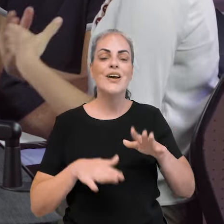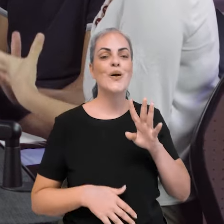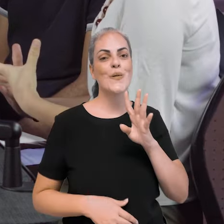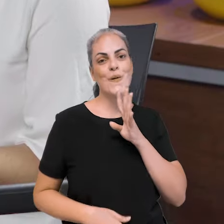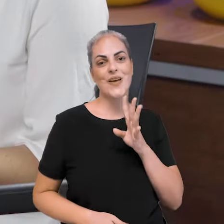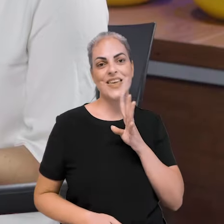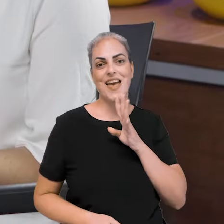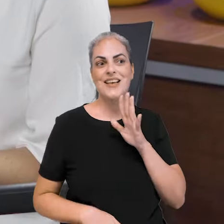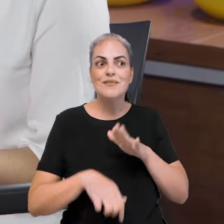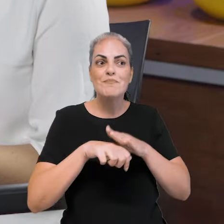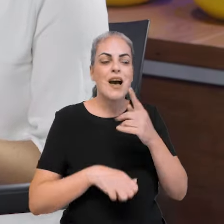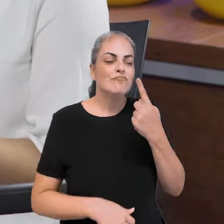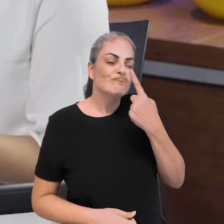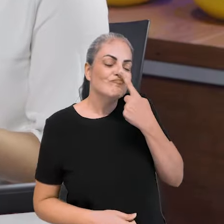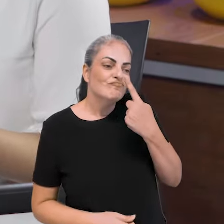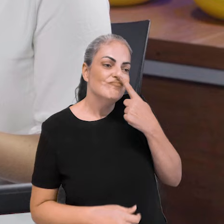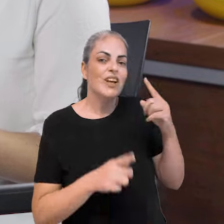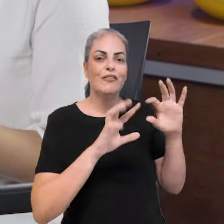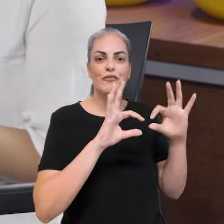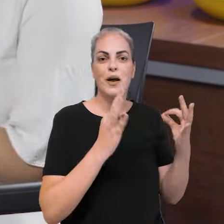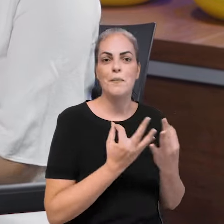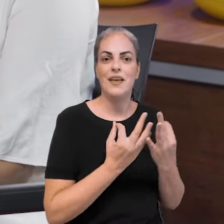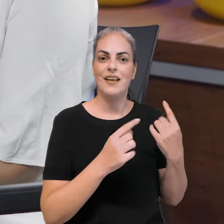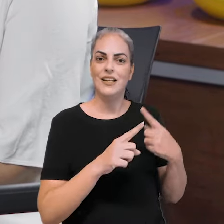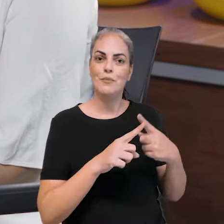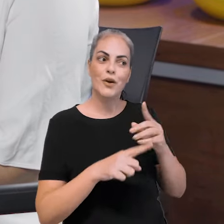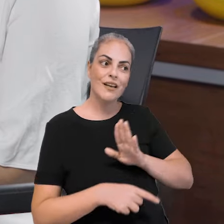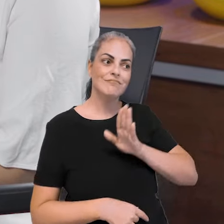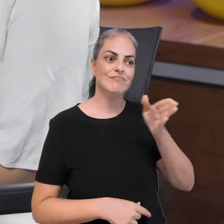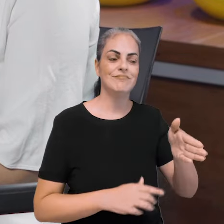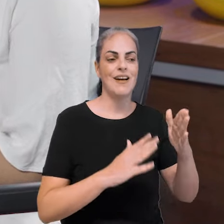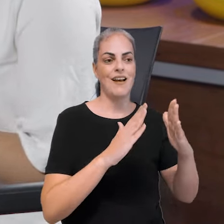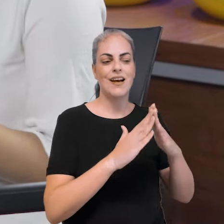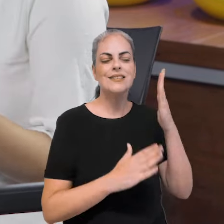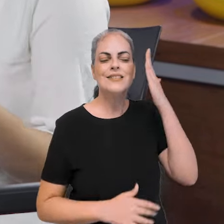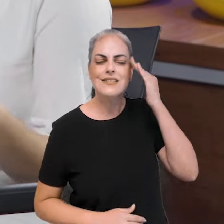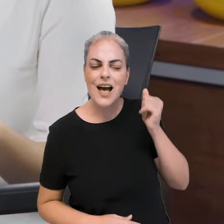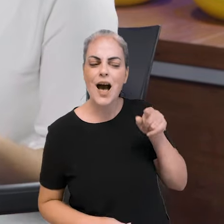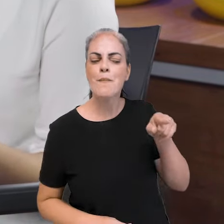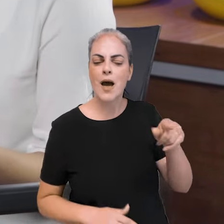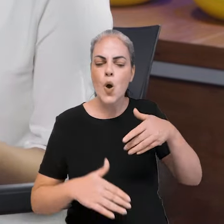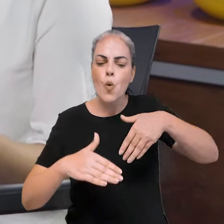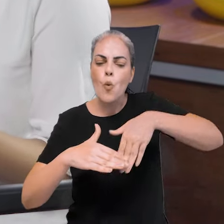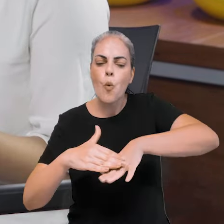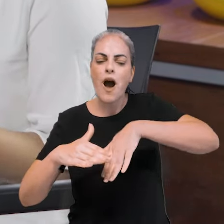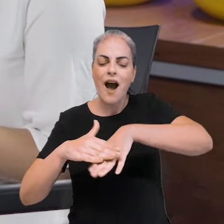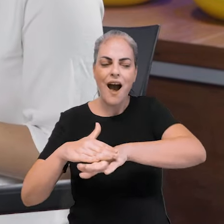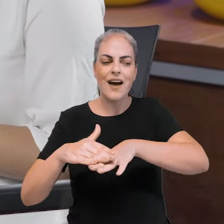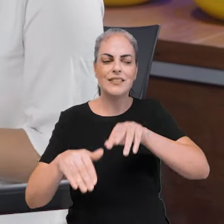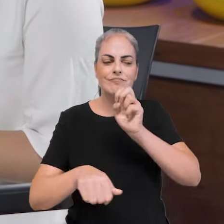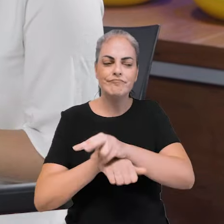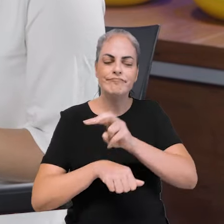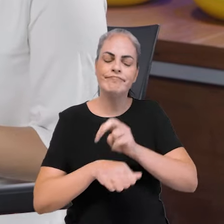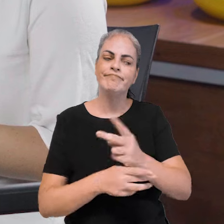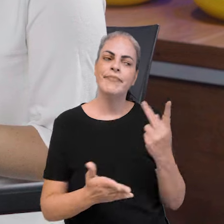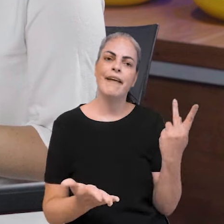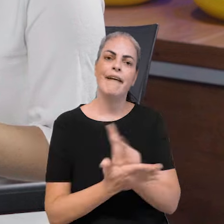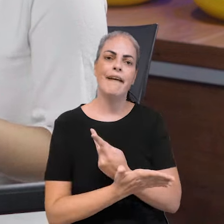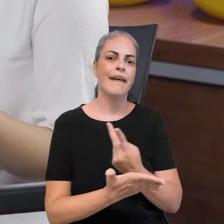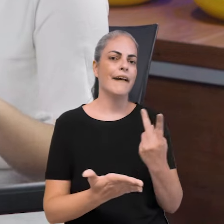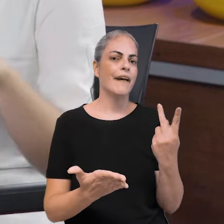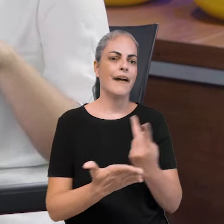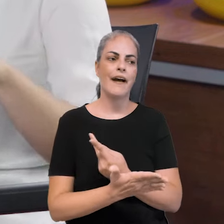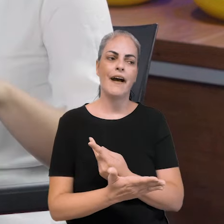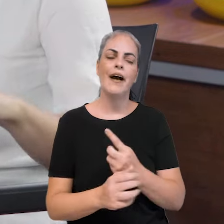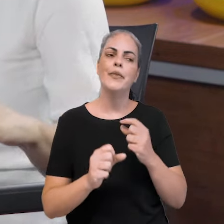conhecem o interior da residência daquela família, eles sabem se tem um agrotóxico estocado de uma maneira